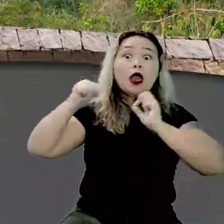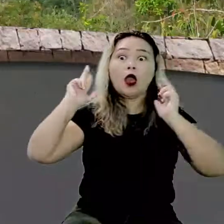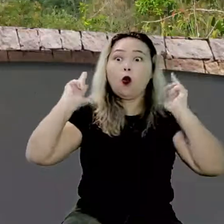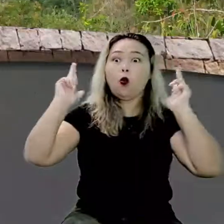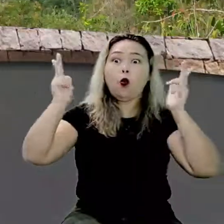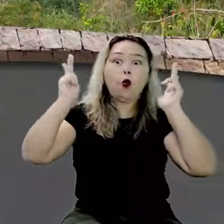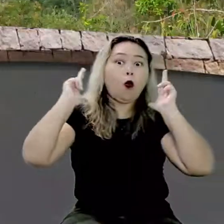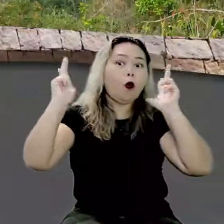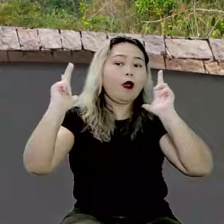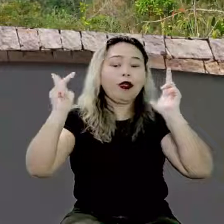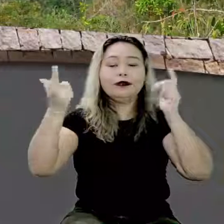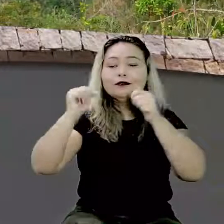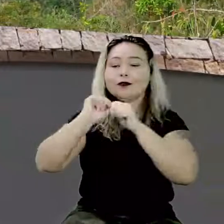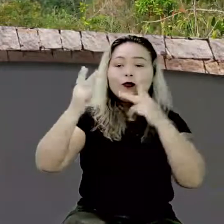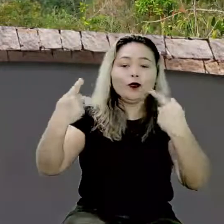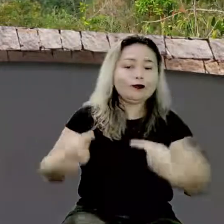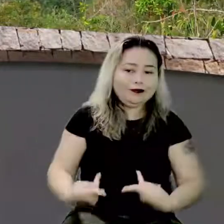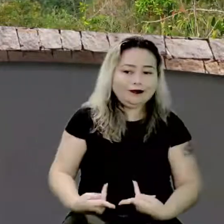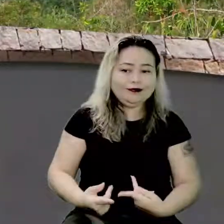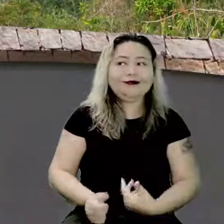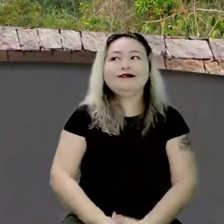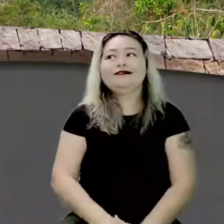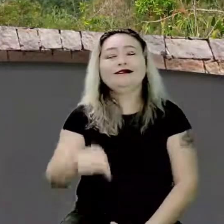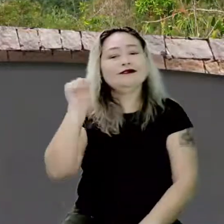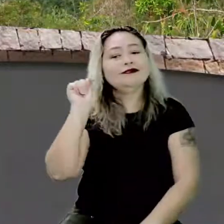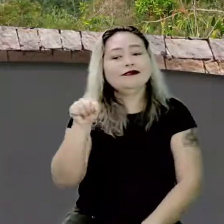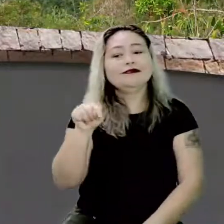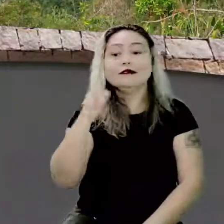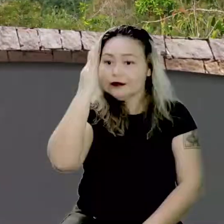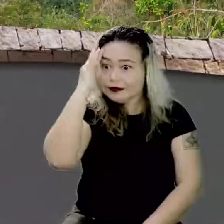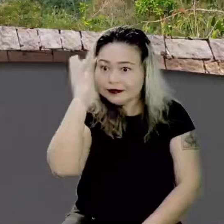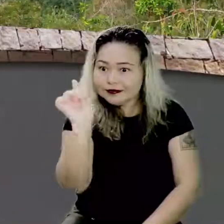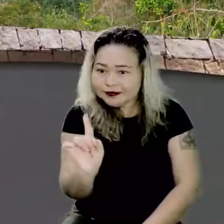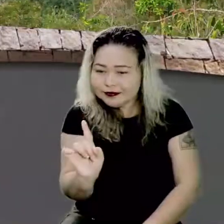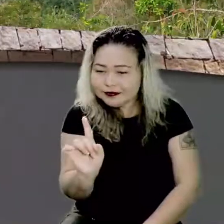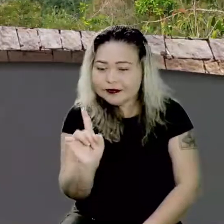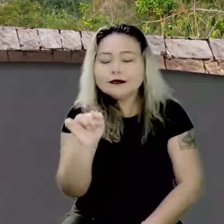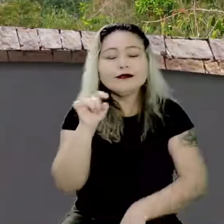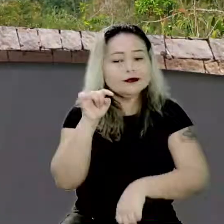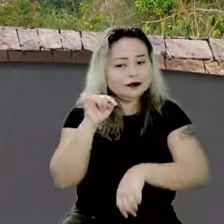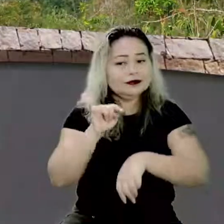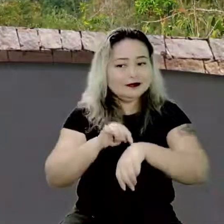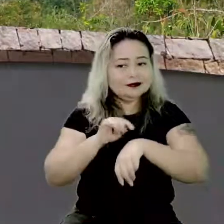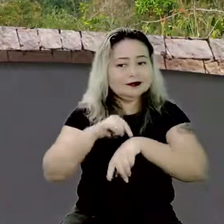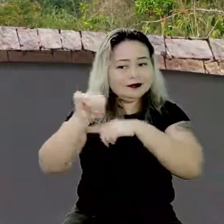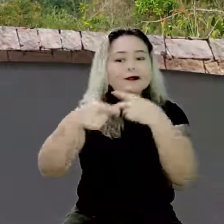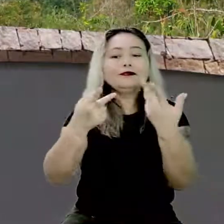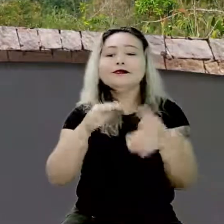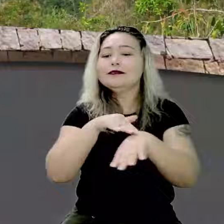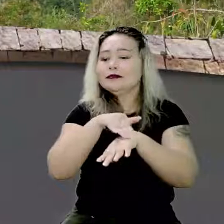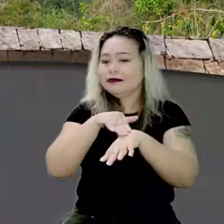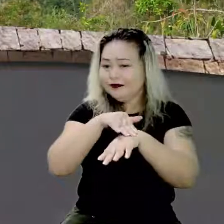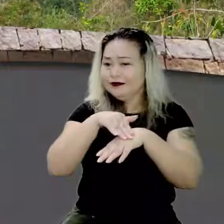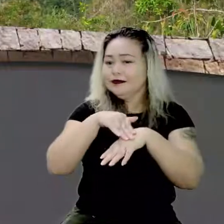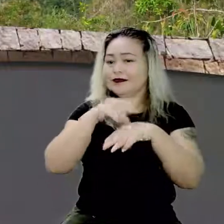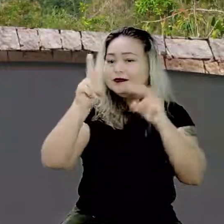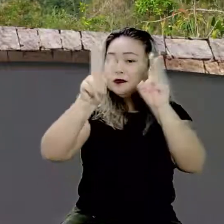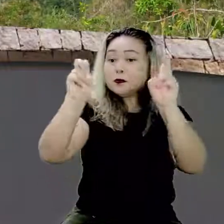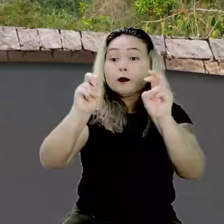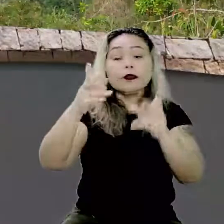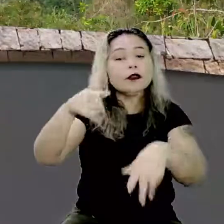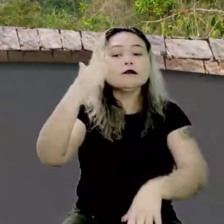aventura humana aqui. Estão compreendendo? Daqui a pouco a gente vai falar mais sobre isso. Mas eu quero que